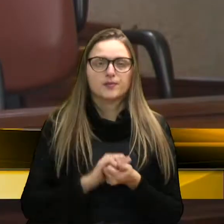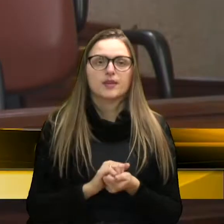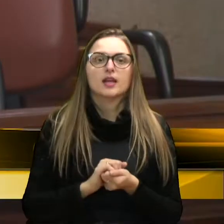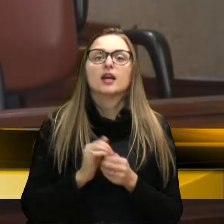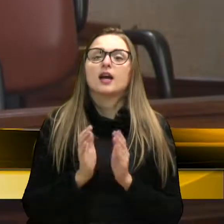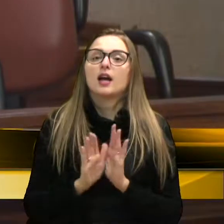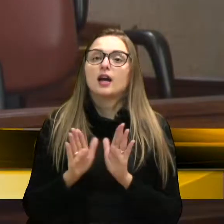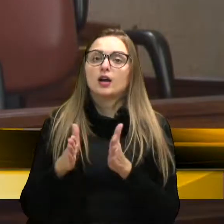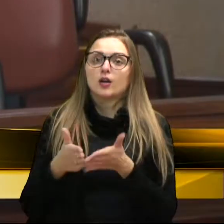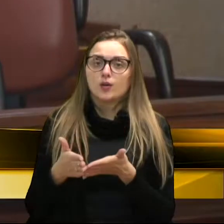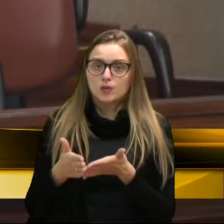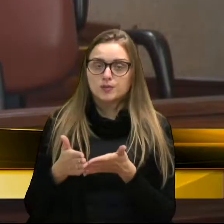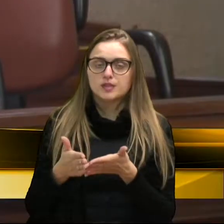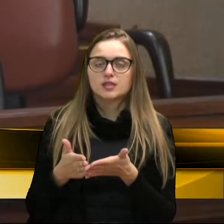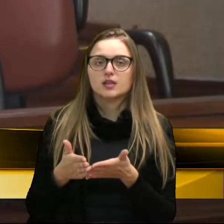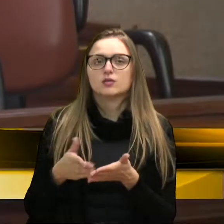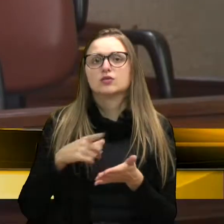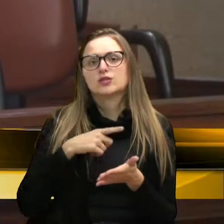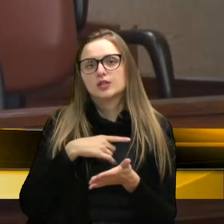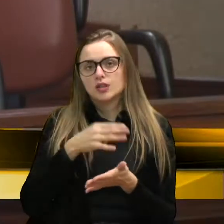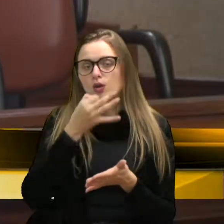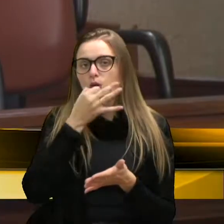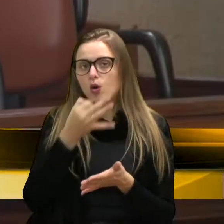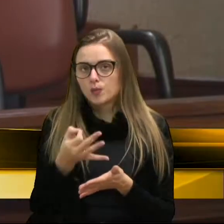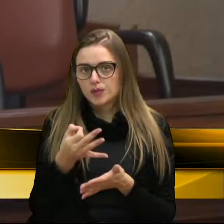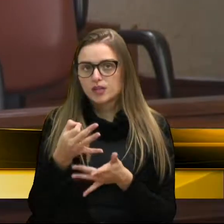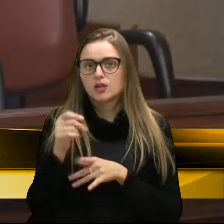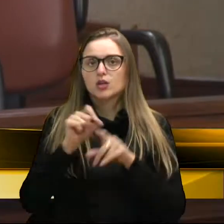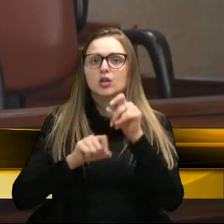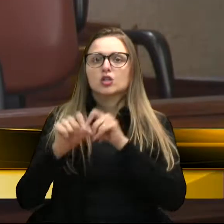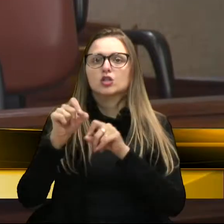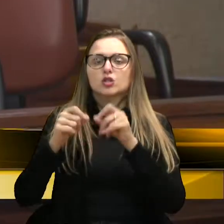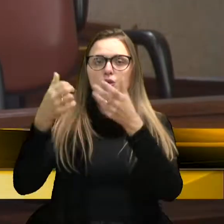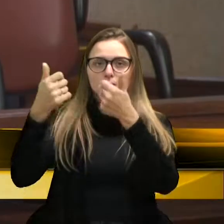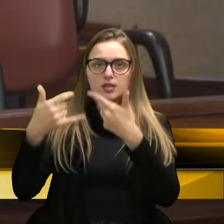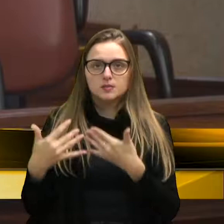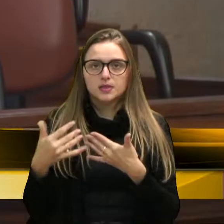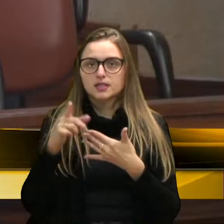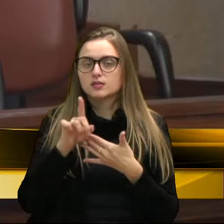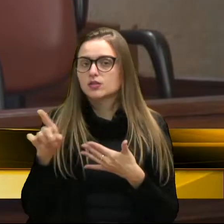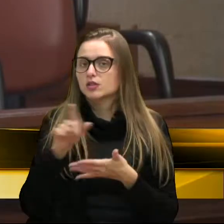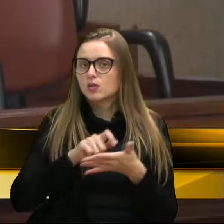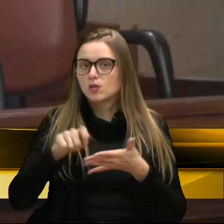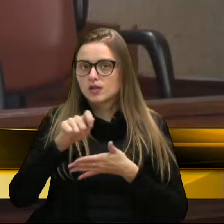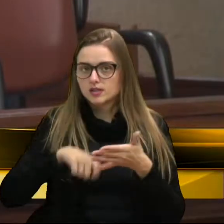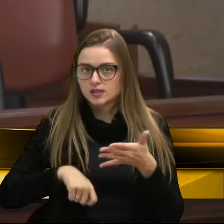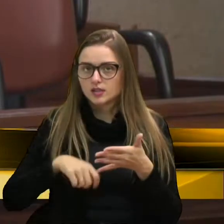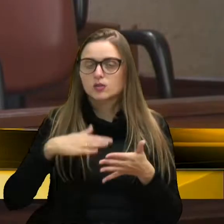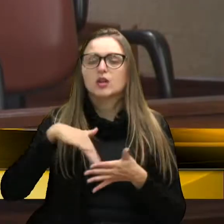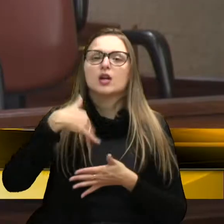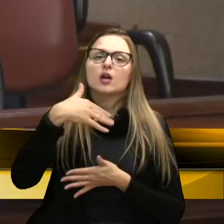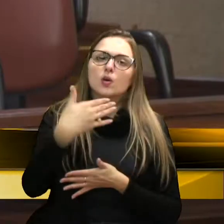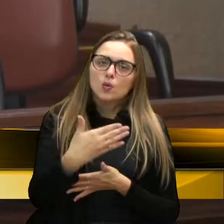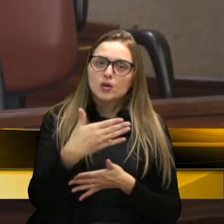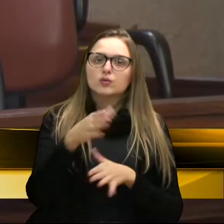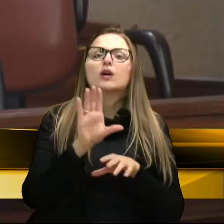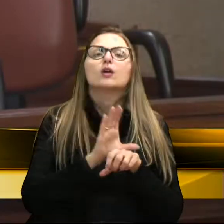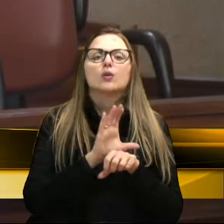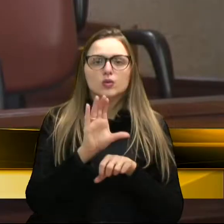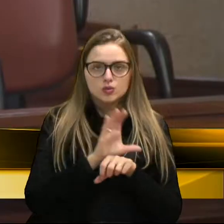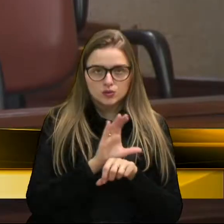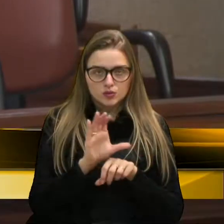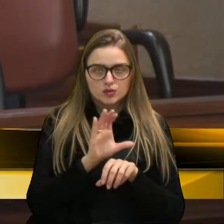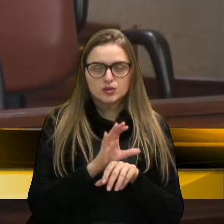a prerrogativa de exarar parecer sobre razão da matéria vetada quando aos aspectos constitucionais, jurídicos